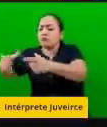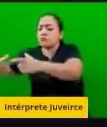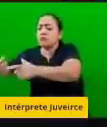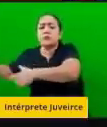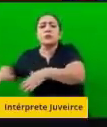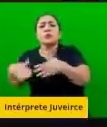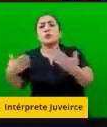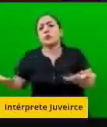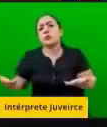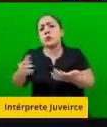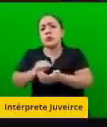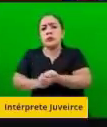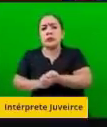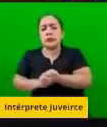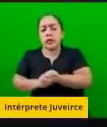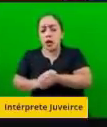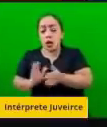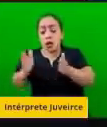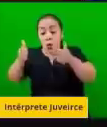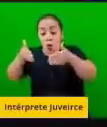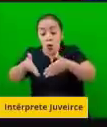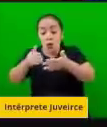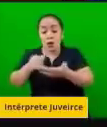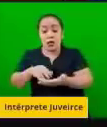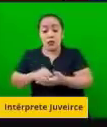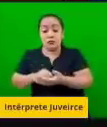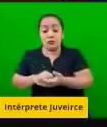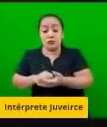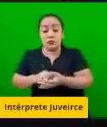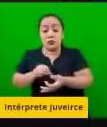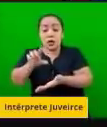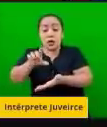agora olhando para a documentação para escolher o